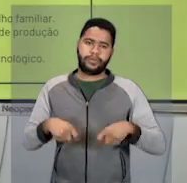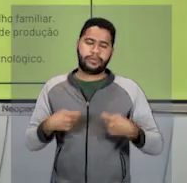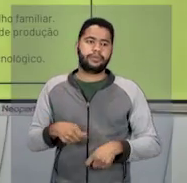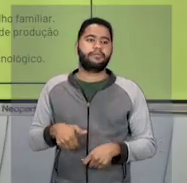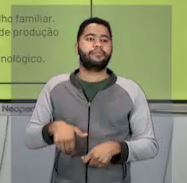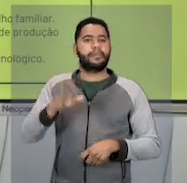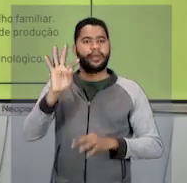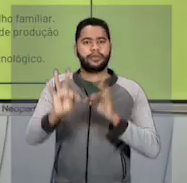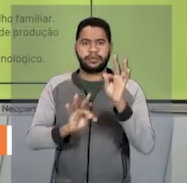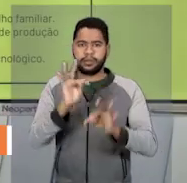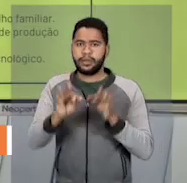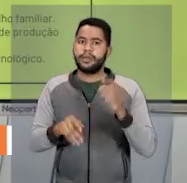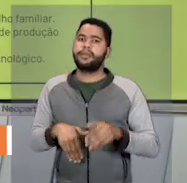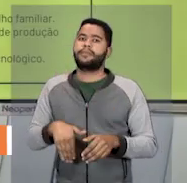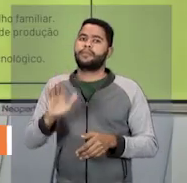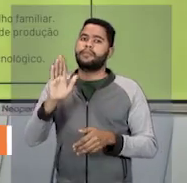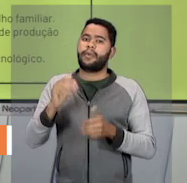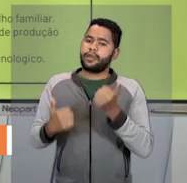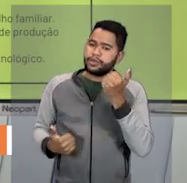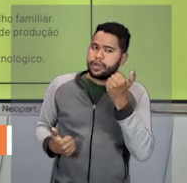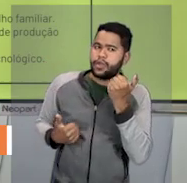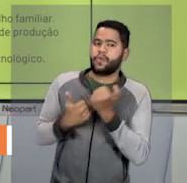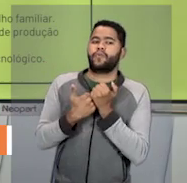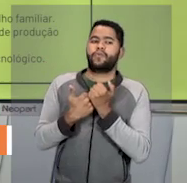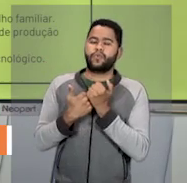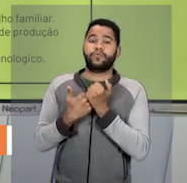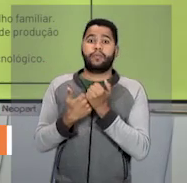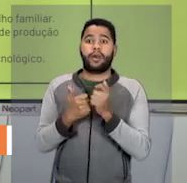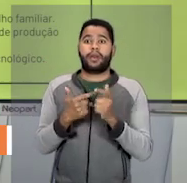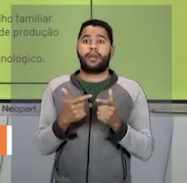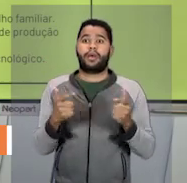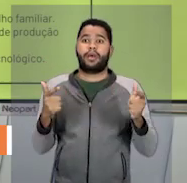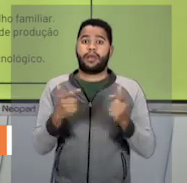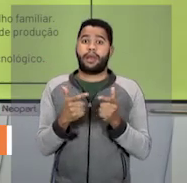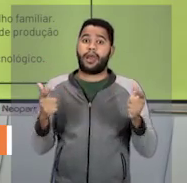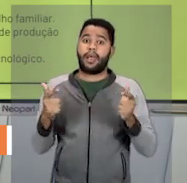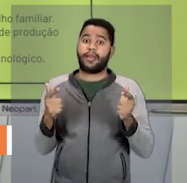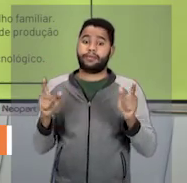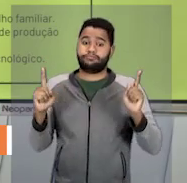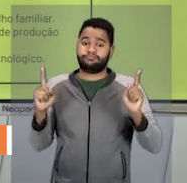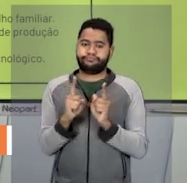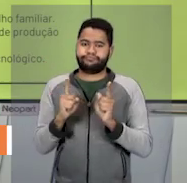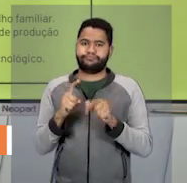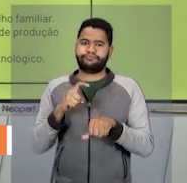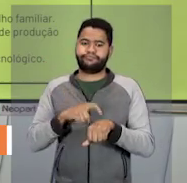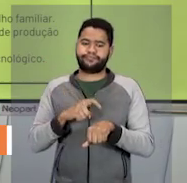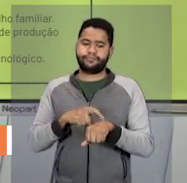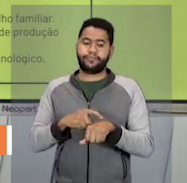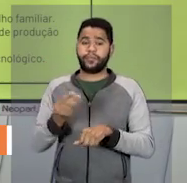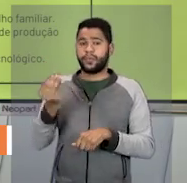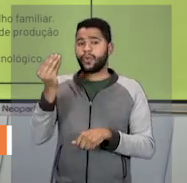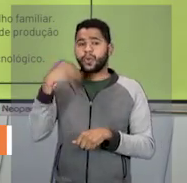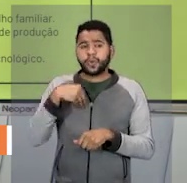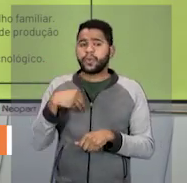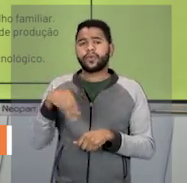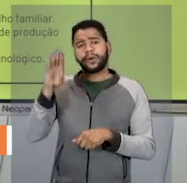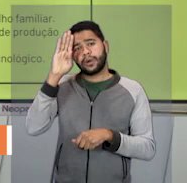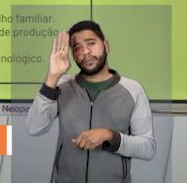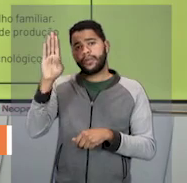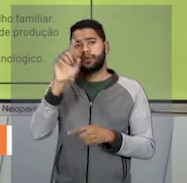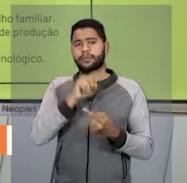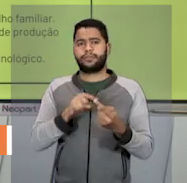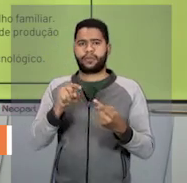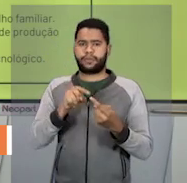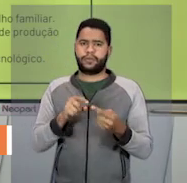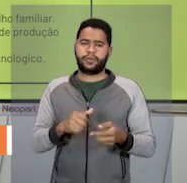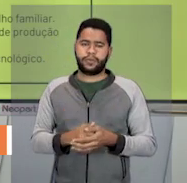mais tecnologias, mais recursos para a produção cada vez maior em pouco tempo. Porque o lucro ali é o principal objetivo,